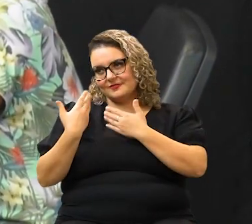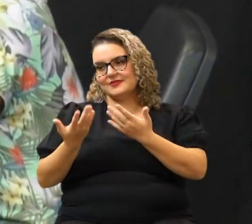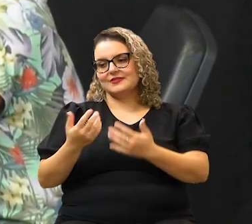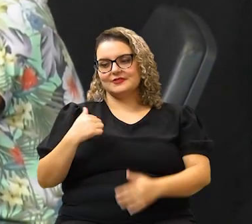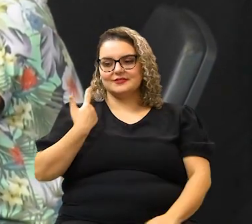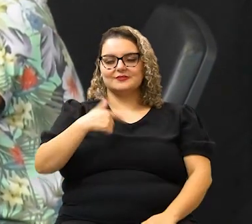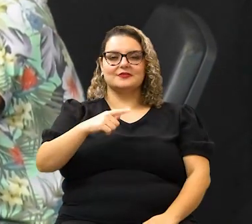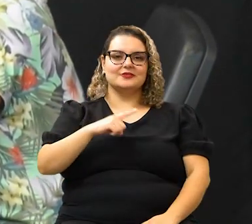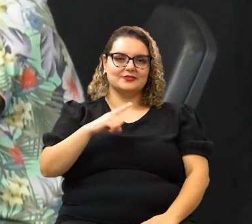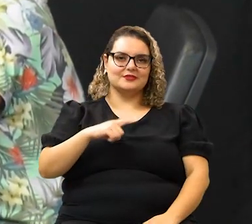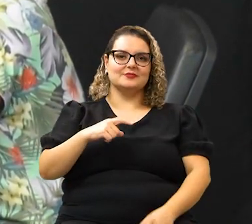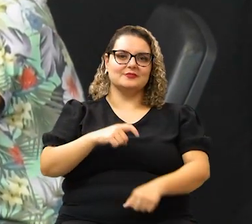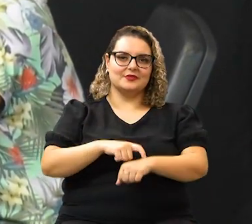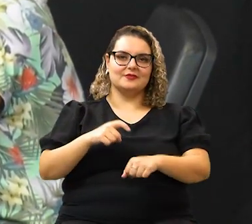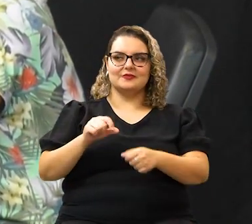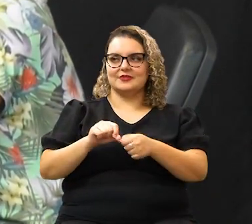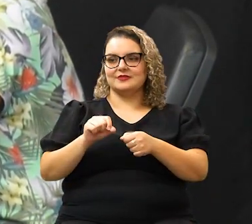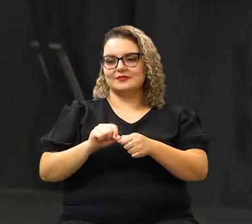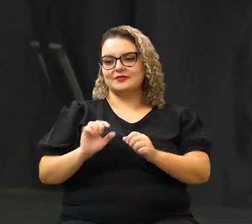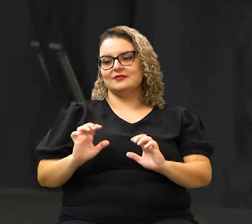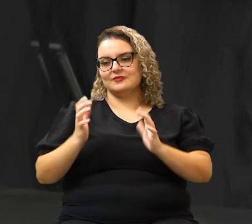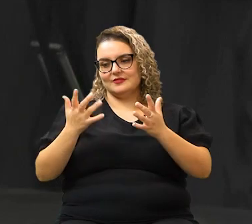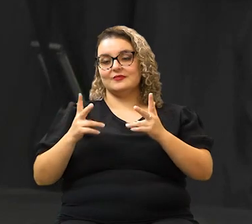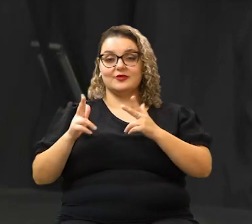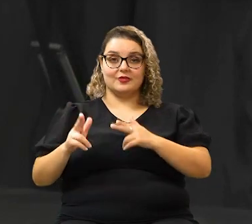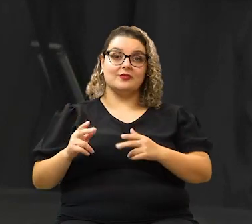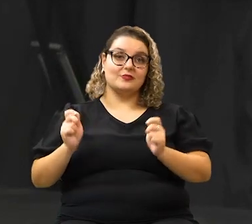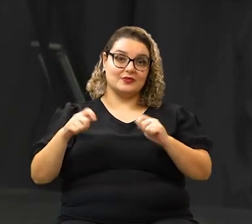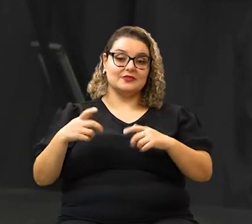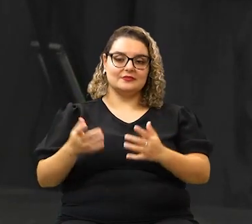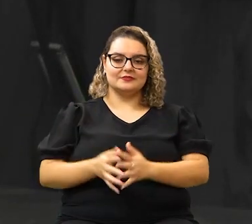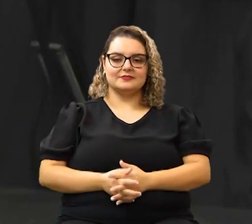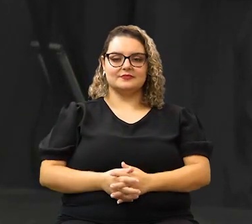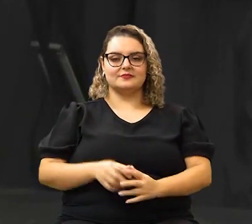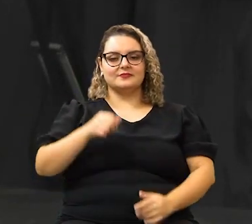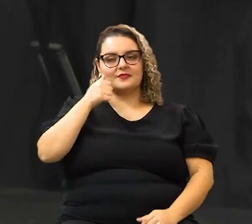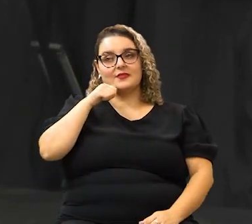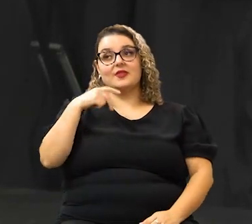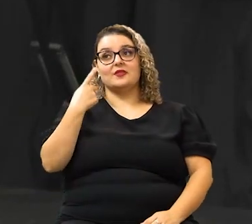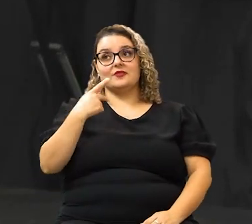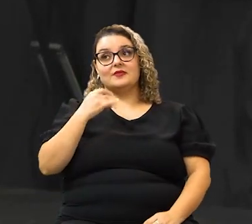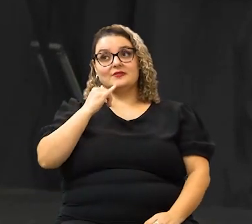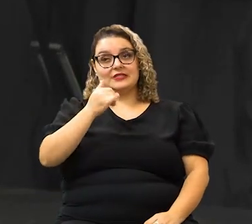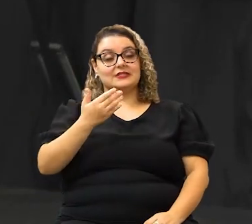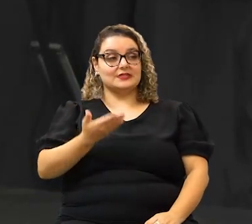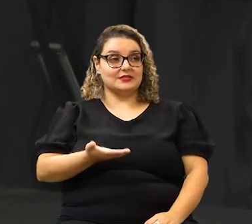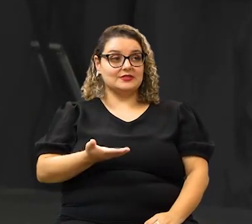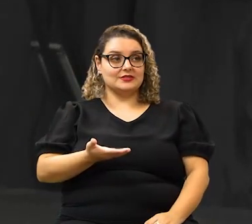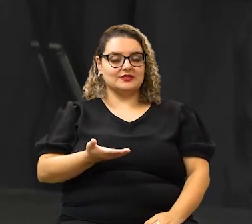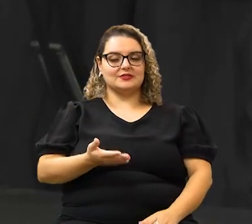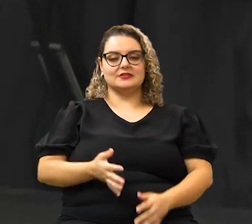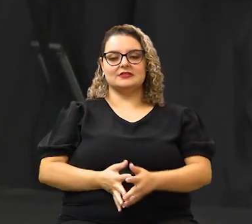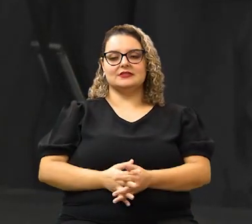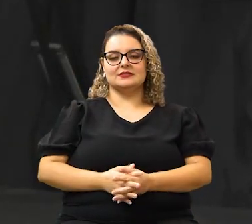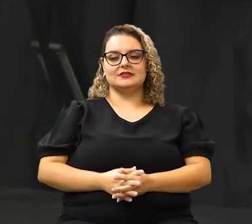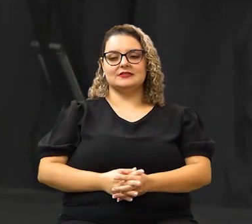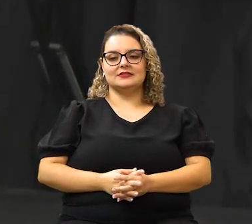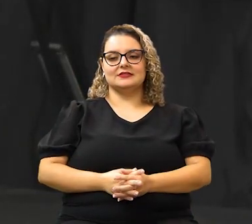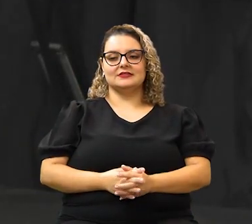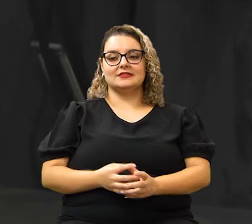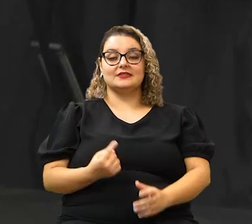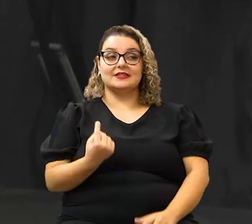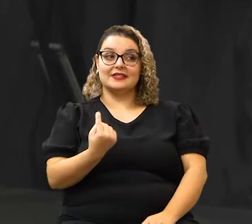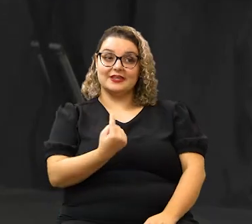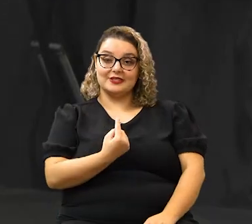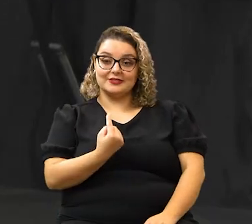você disse agora há pouco que aquela solidão, né, da legislatura anterior, ela veio depois com esse alento